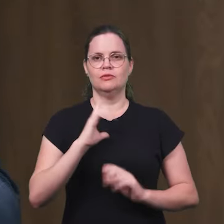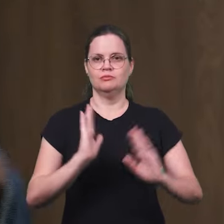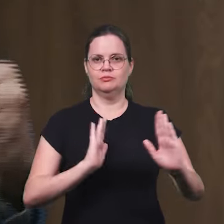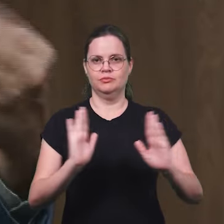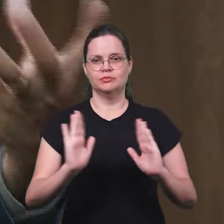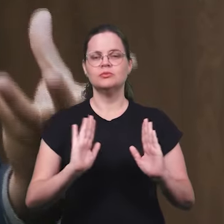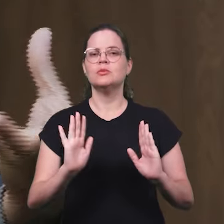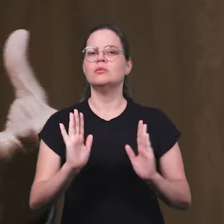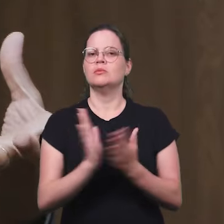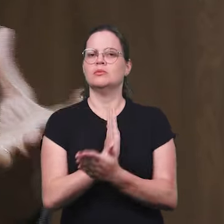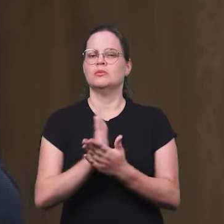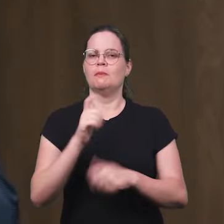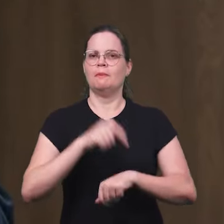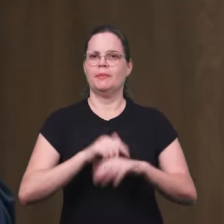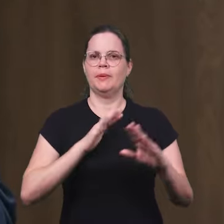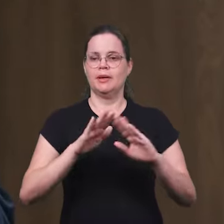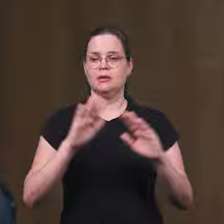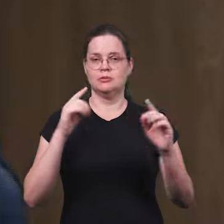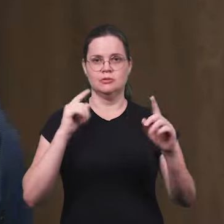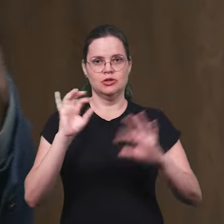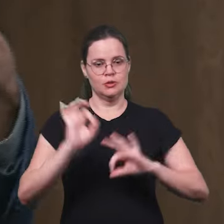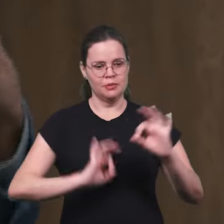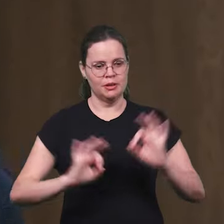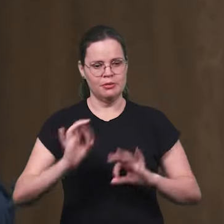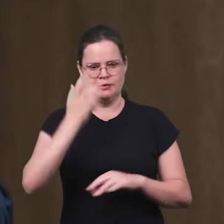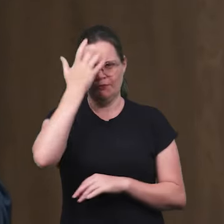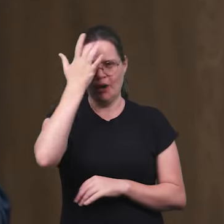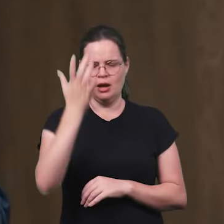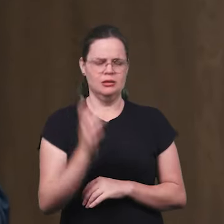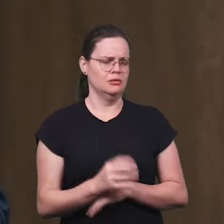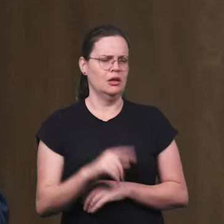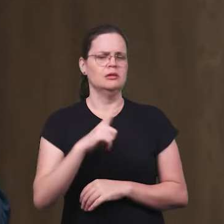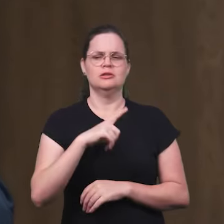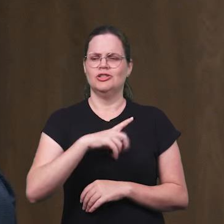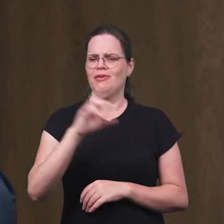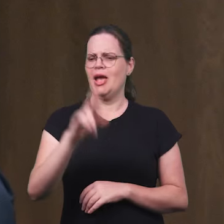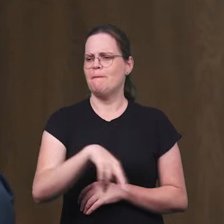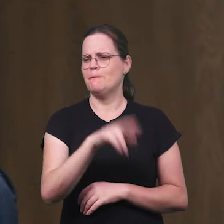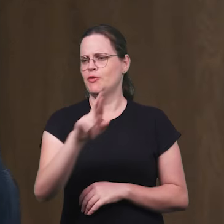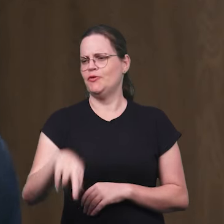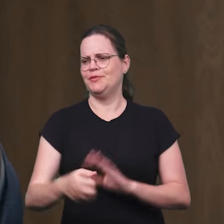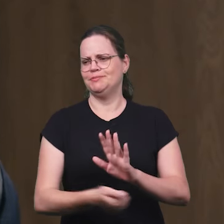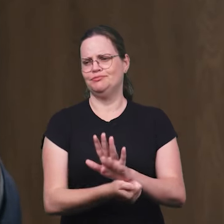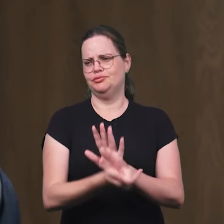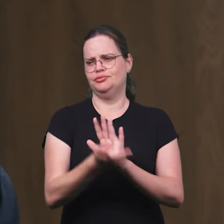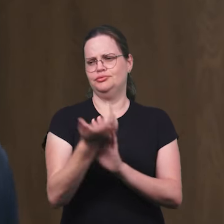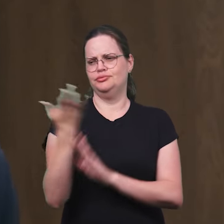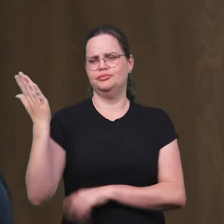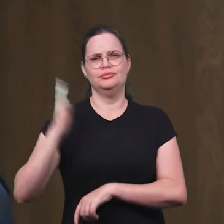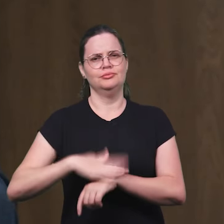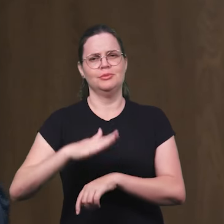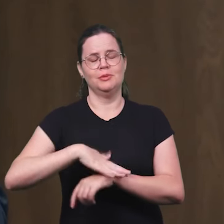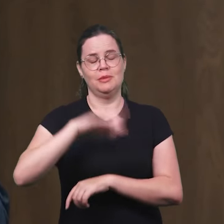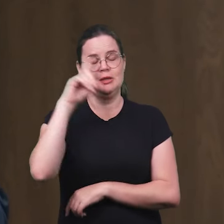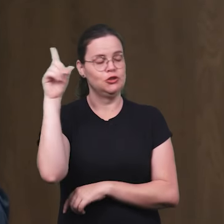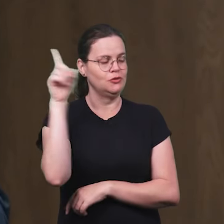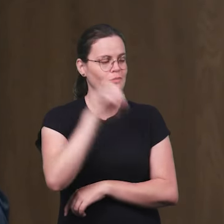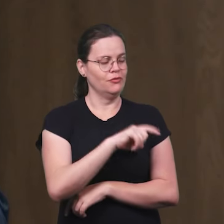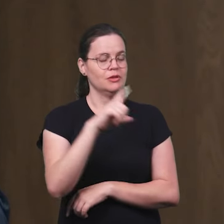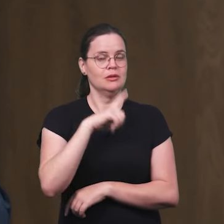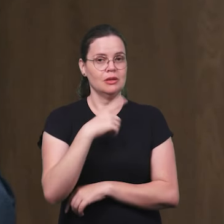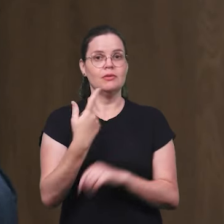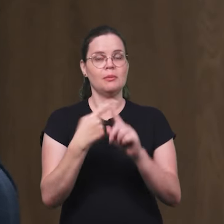fácil. Teve muitas reprovações nessa parte, teve momentos difíceis, mas valeu a pena o esforço, a